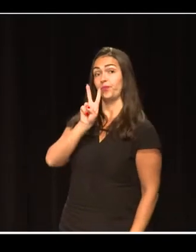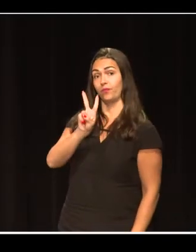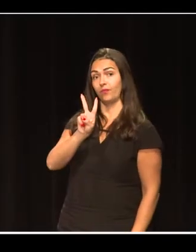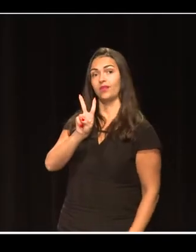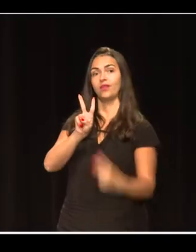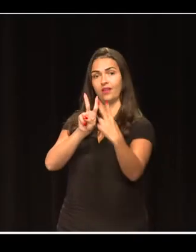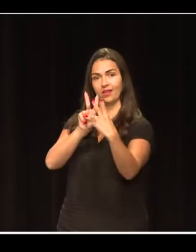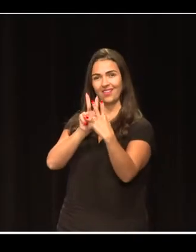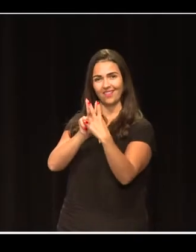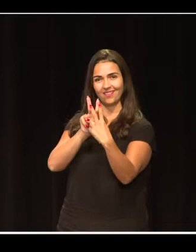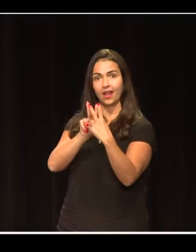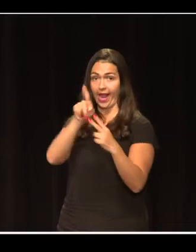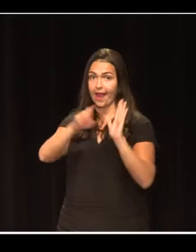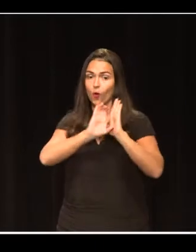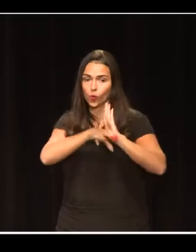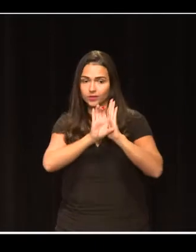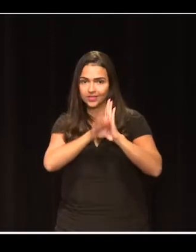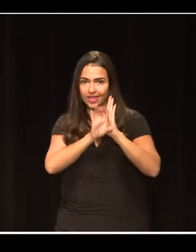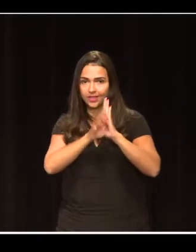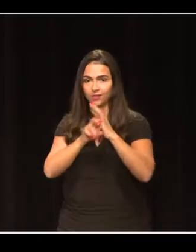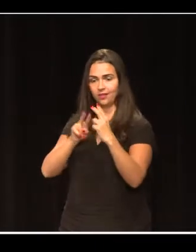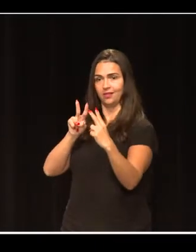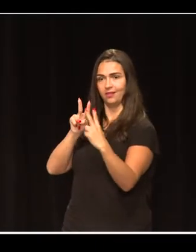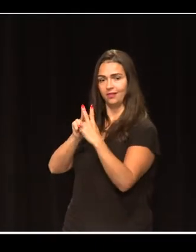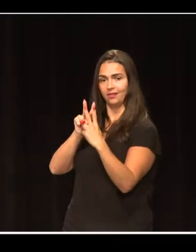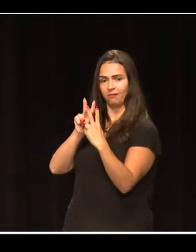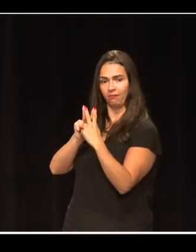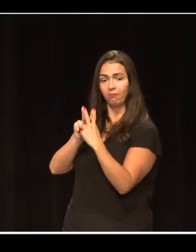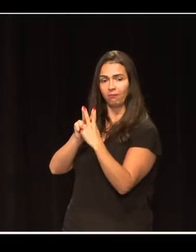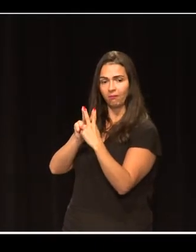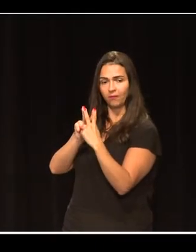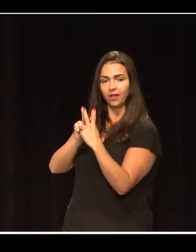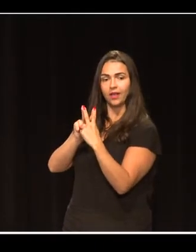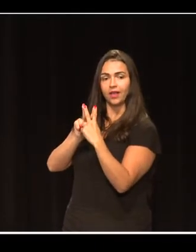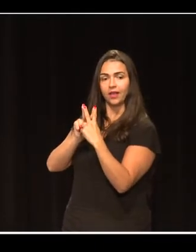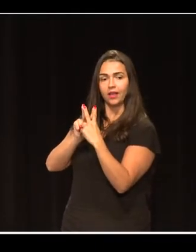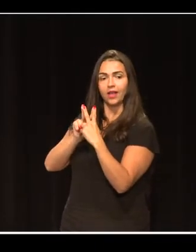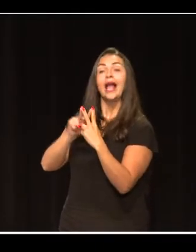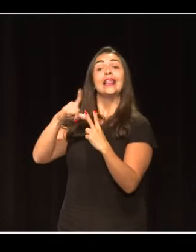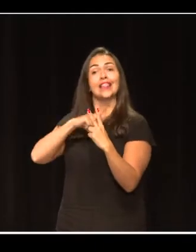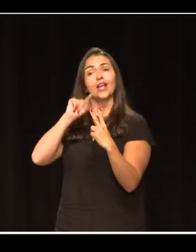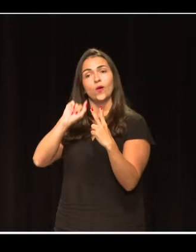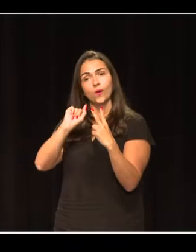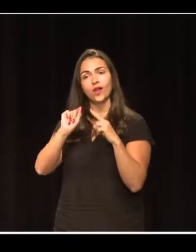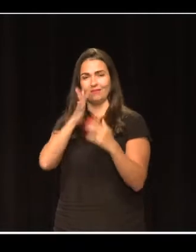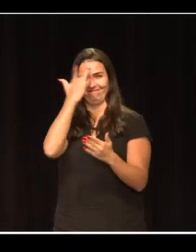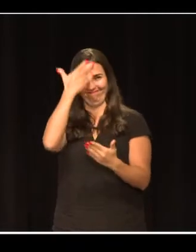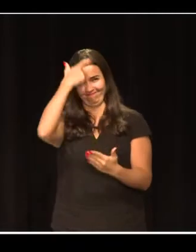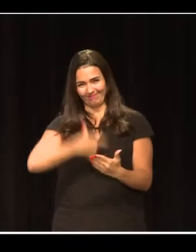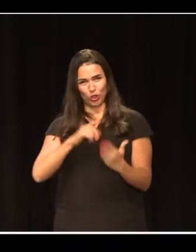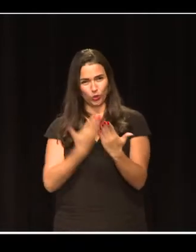conceito, excedente de visão. A gente acredita que o estudante surdo, nós também, enfim, inclusive